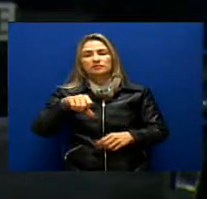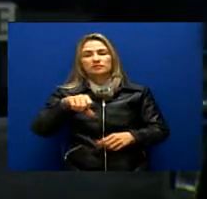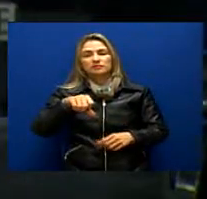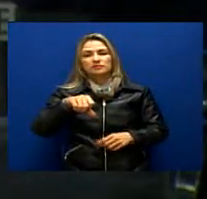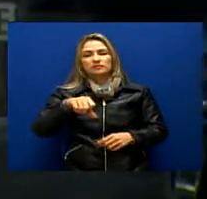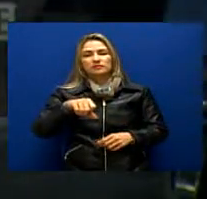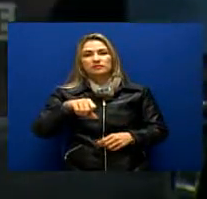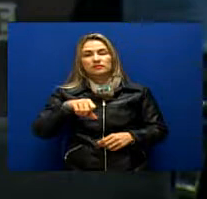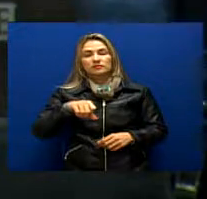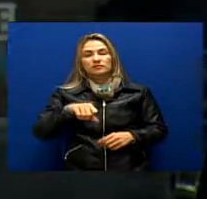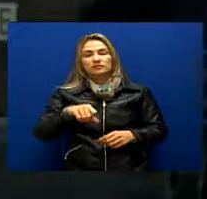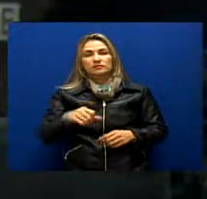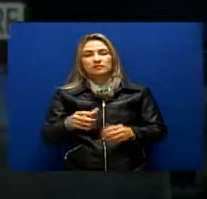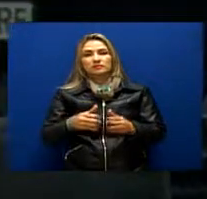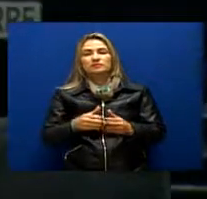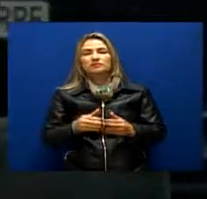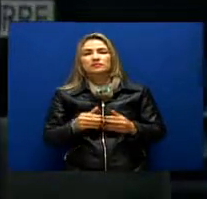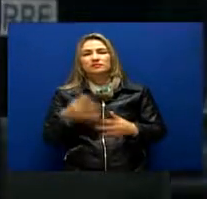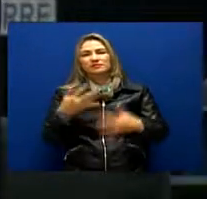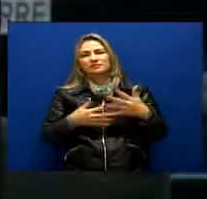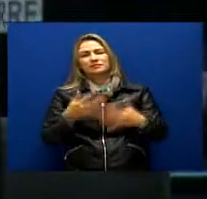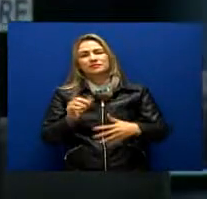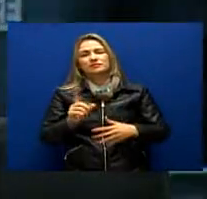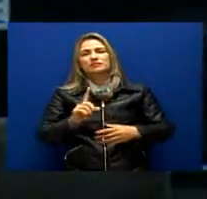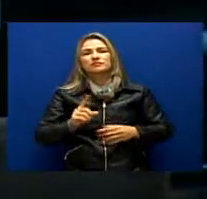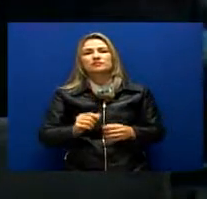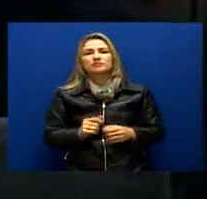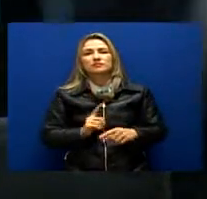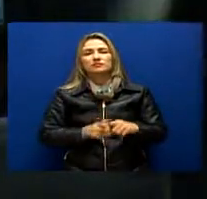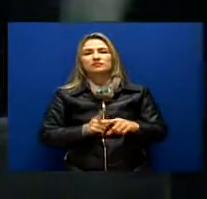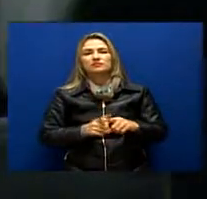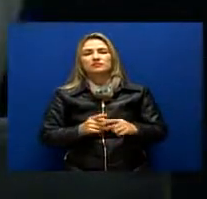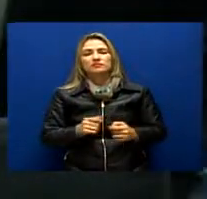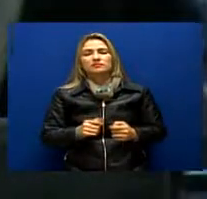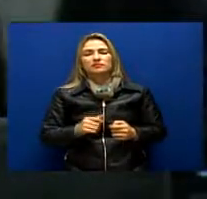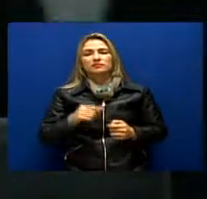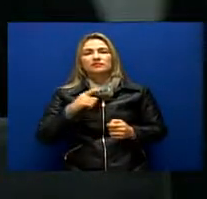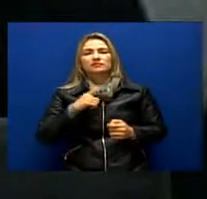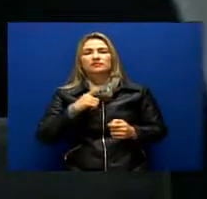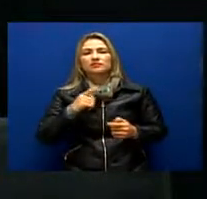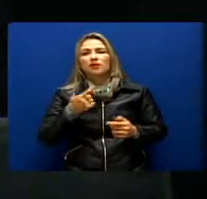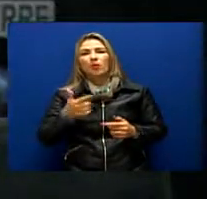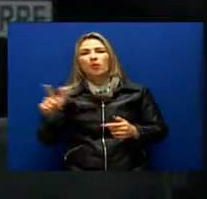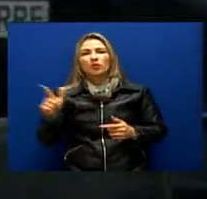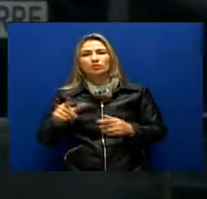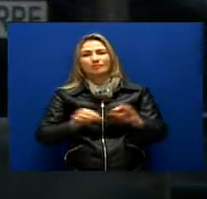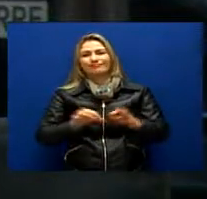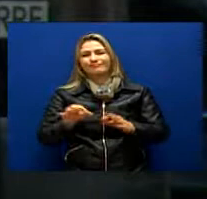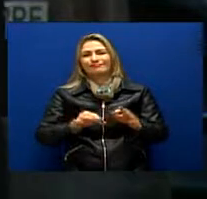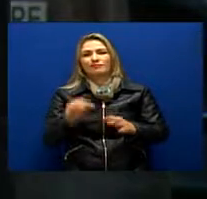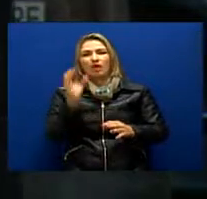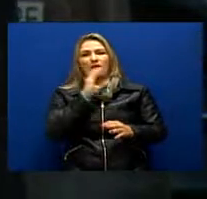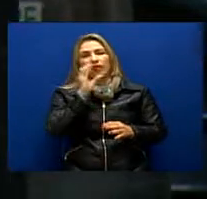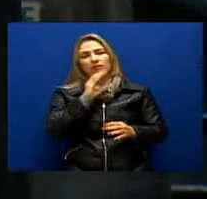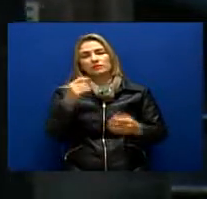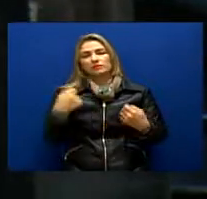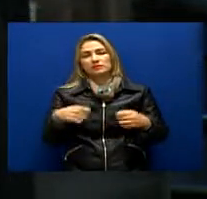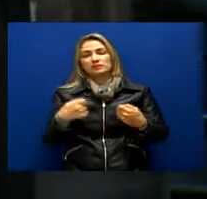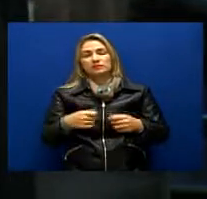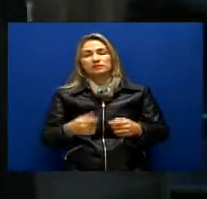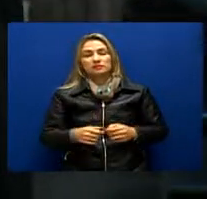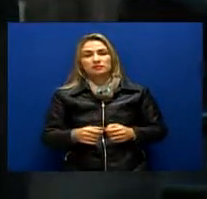reunião dos processos lá, até porque tem processo para adiantar e eu estou com vários para colocar em pauta.